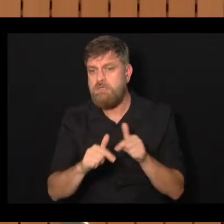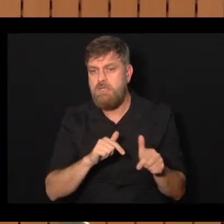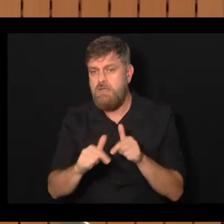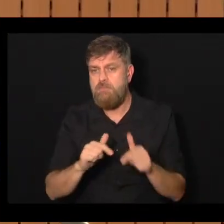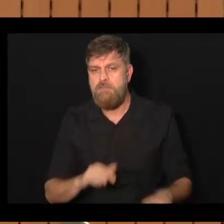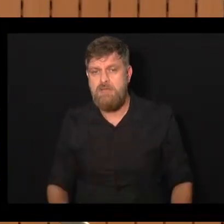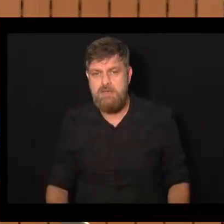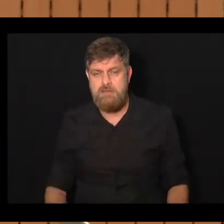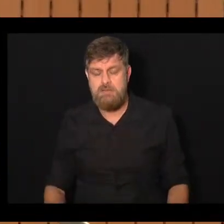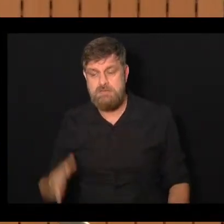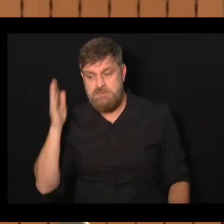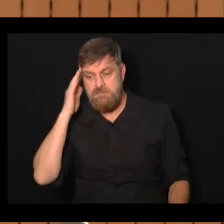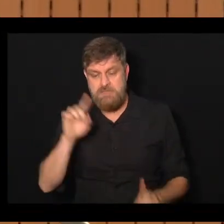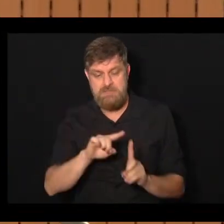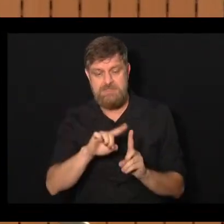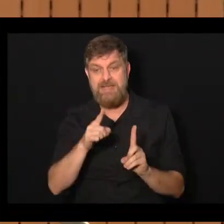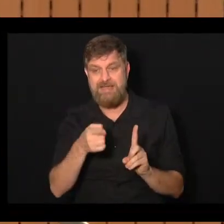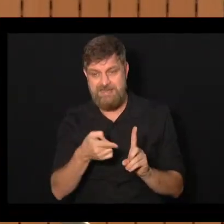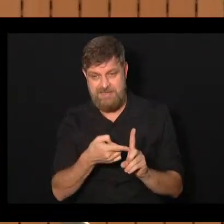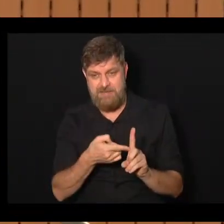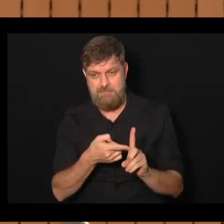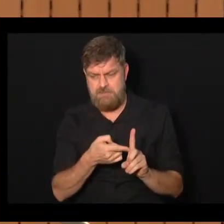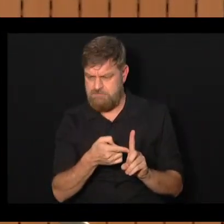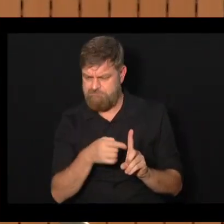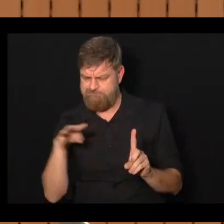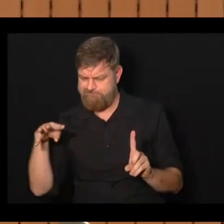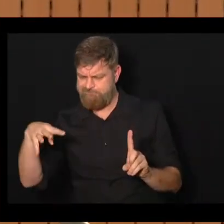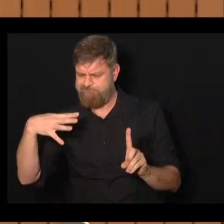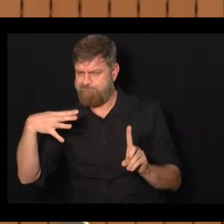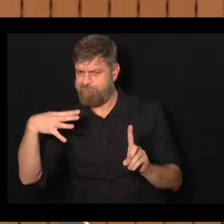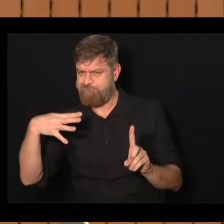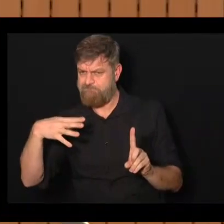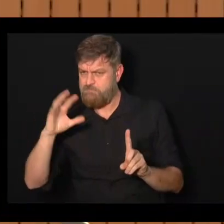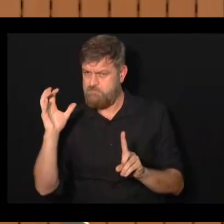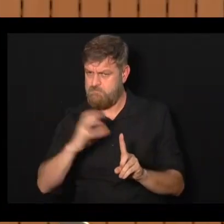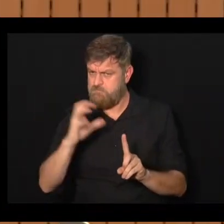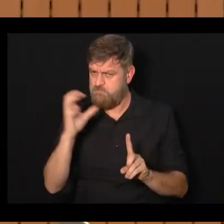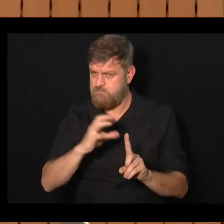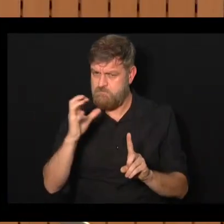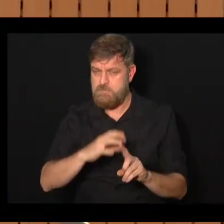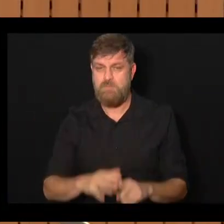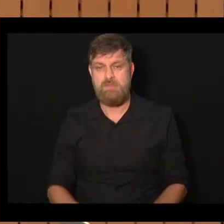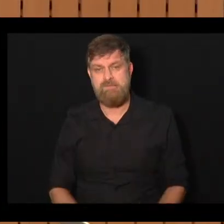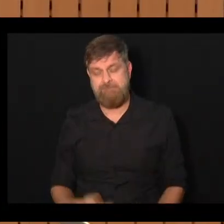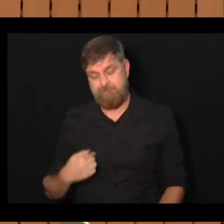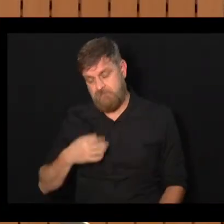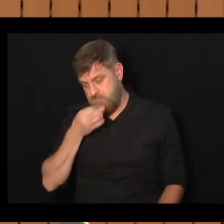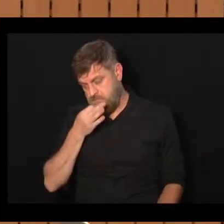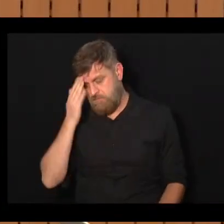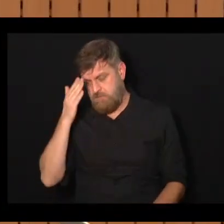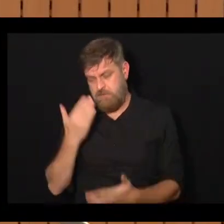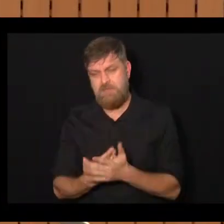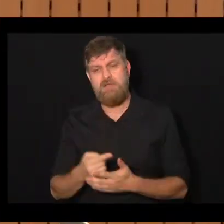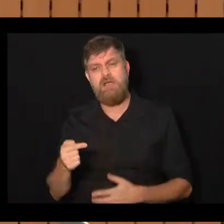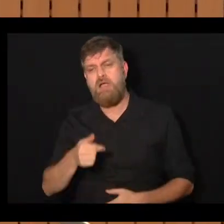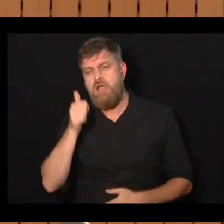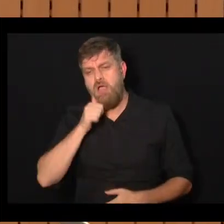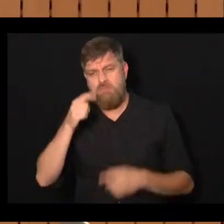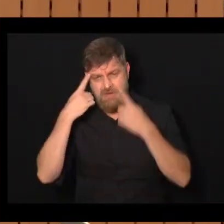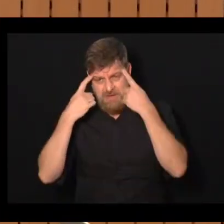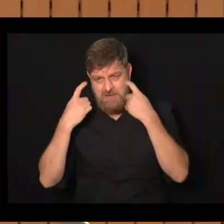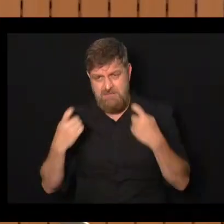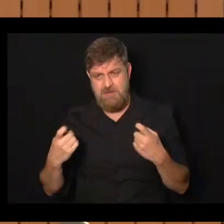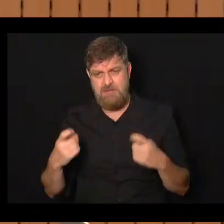saberem que tinham engravidado. Na verdade, isso me leva a crer que talvez o assédio moral e a violência,